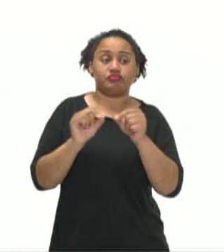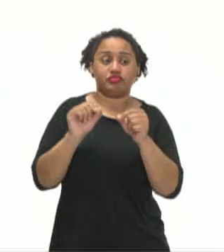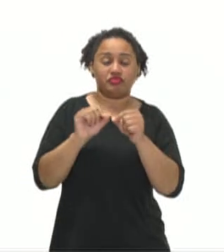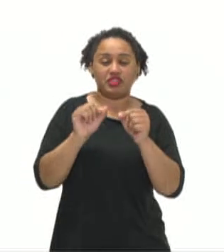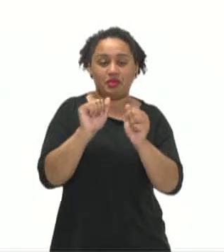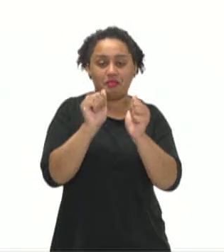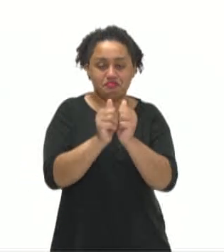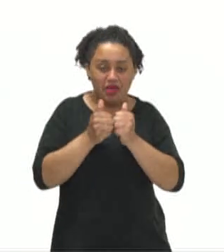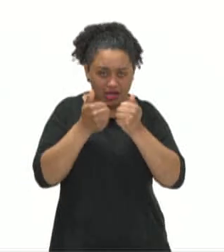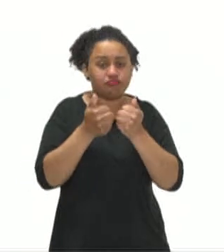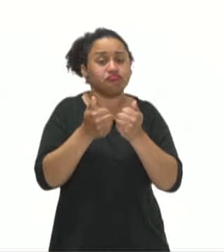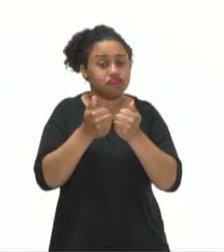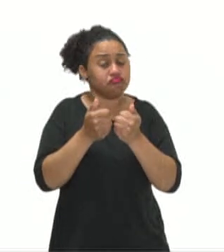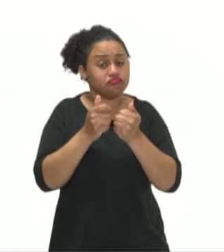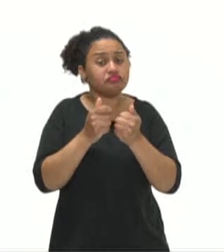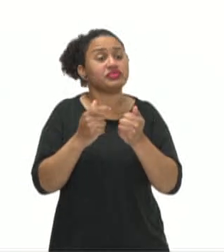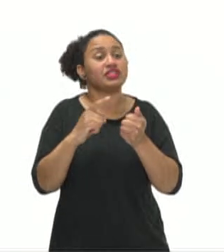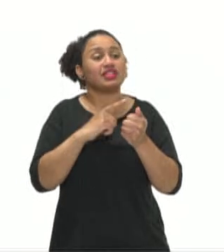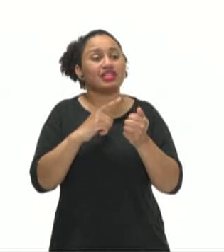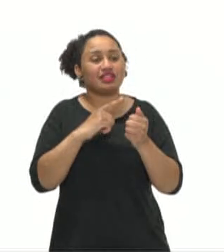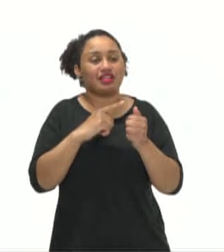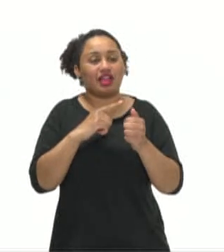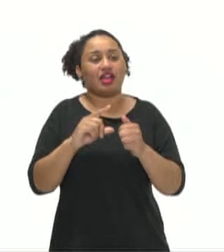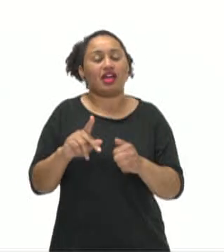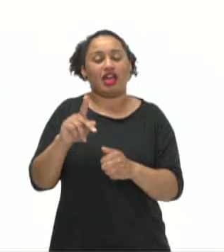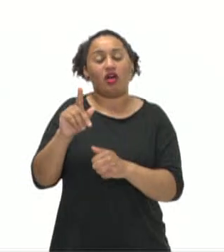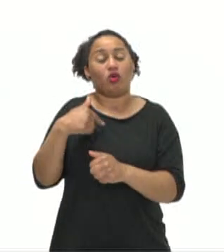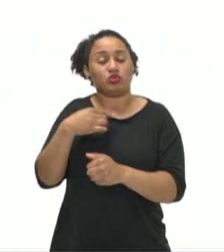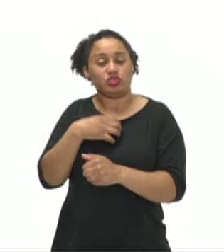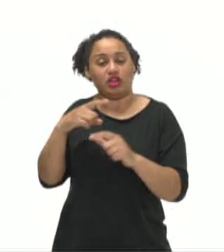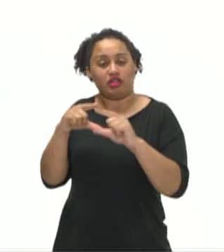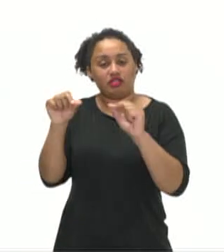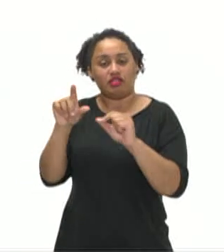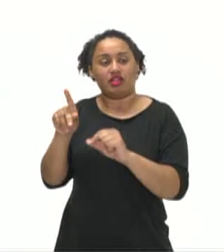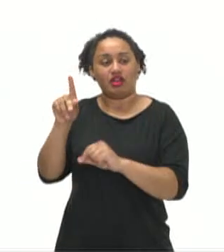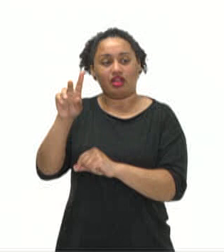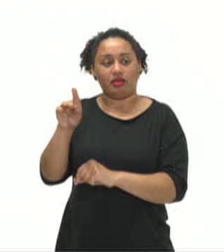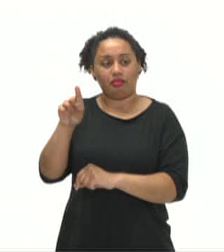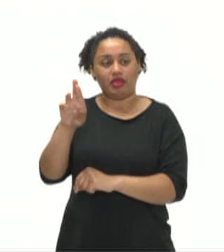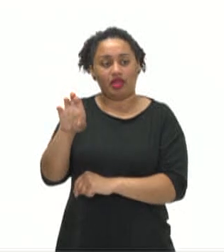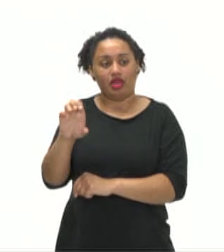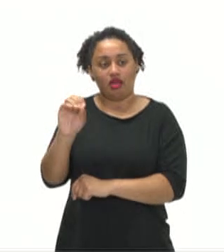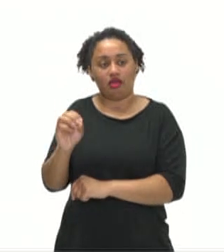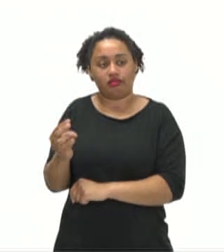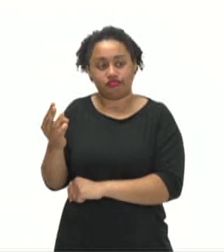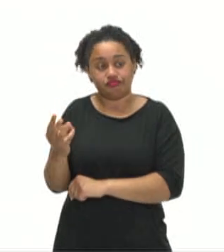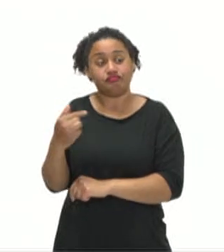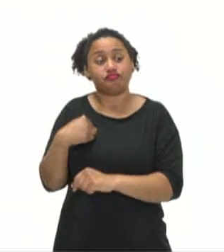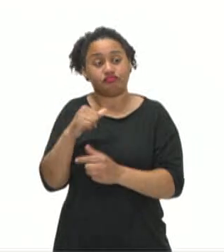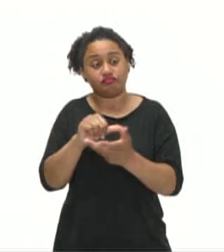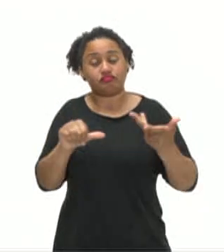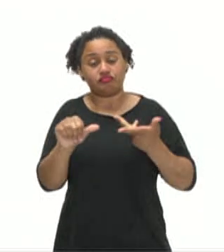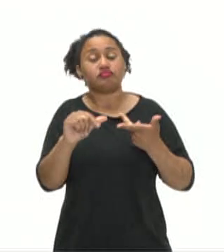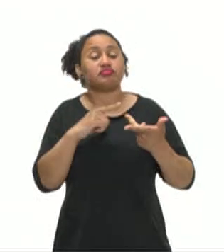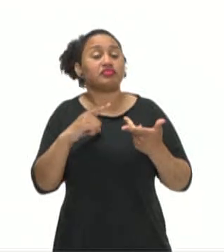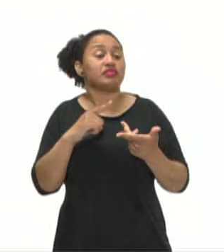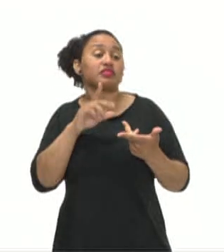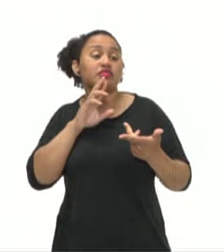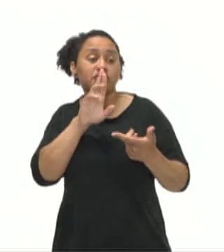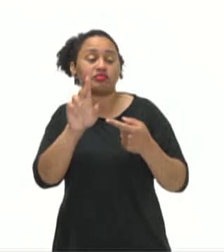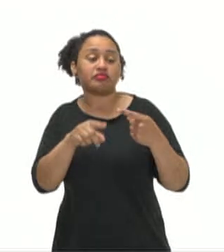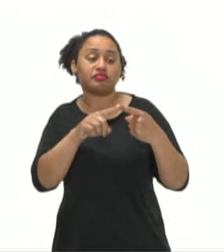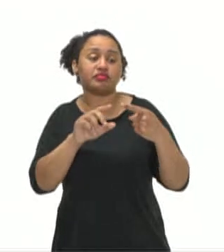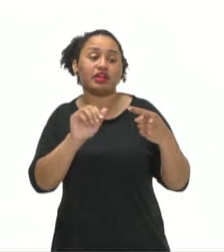pães, tem como fórmula KBrO3. Sobre os elementos que compõem a fórmula da substância, responda. Letra